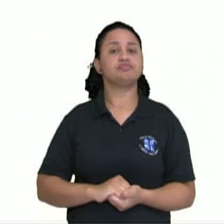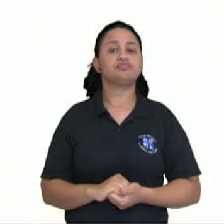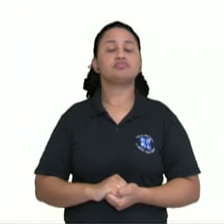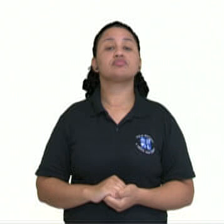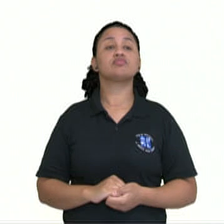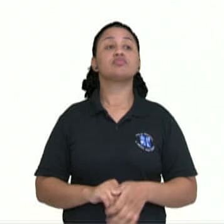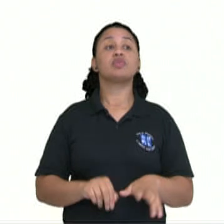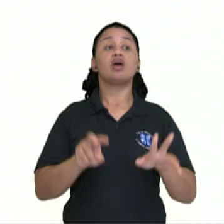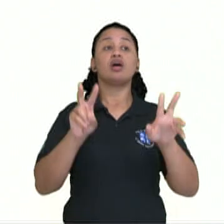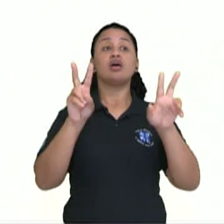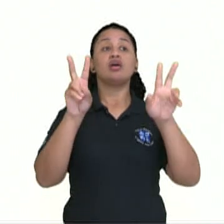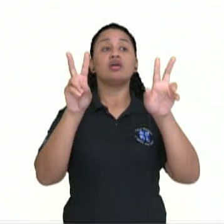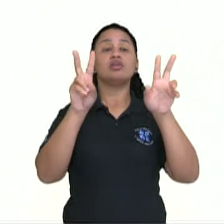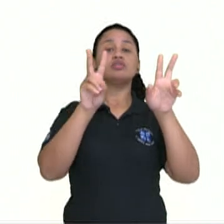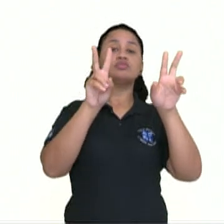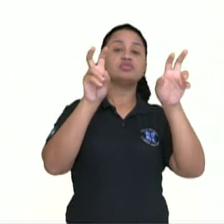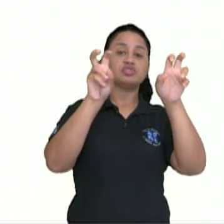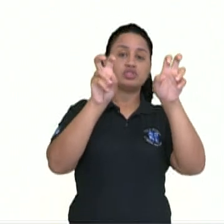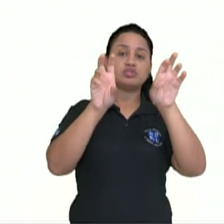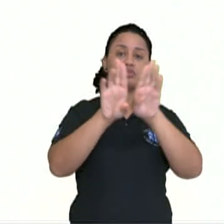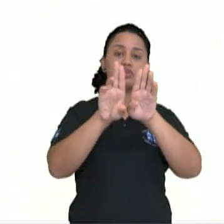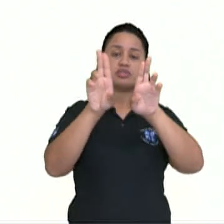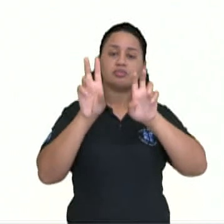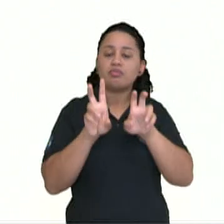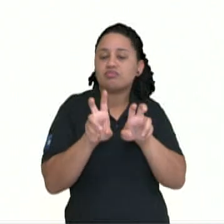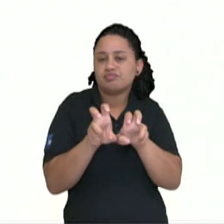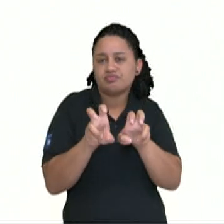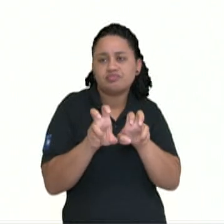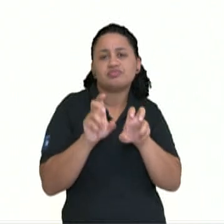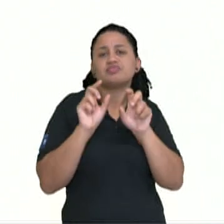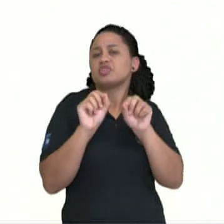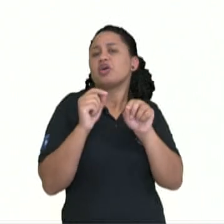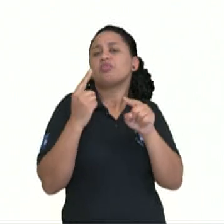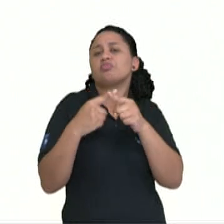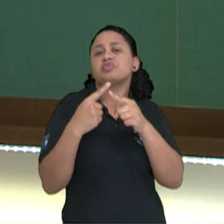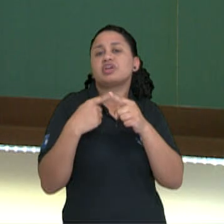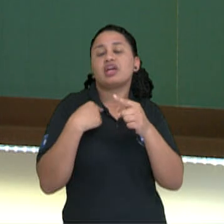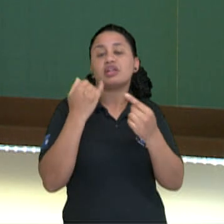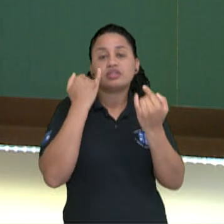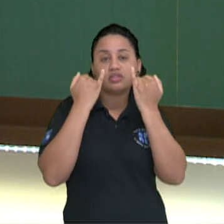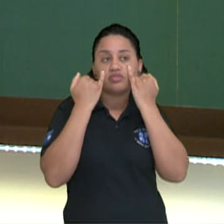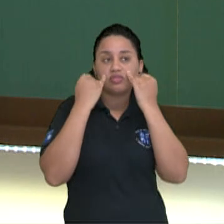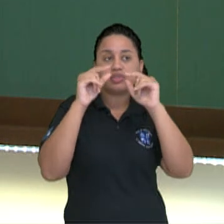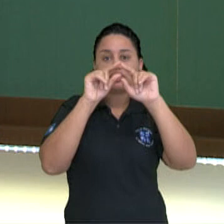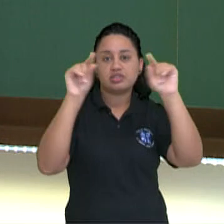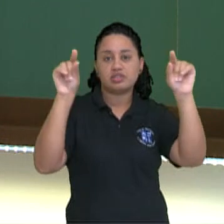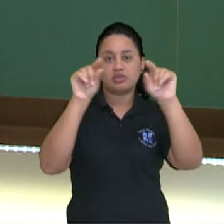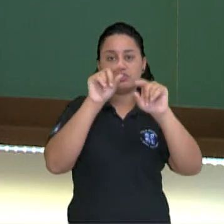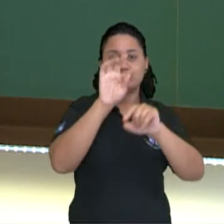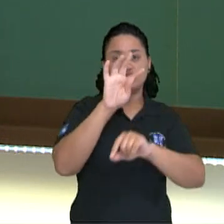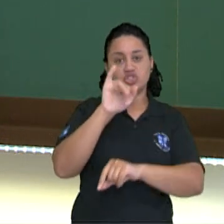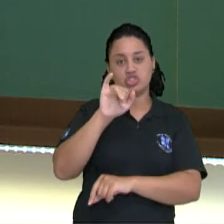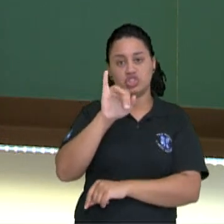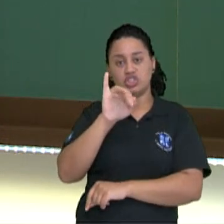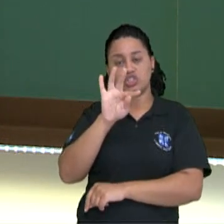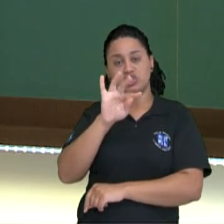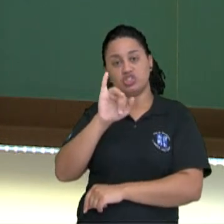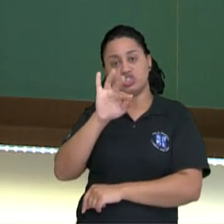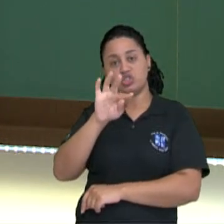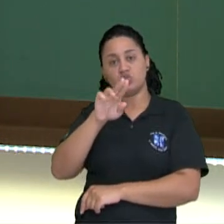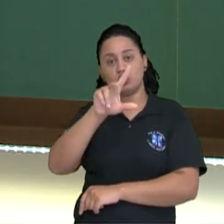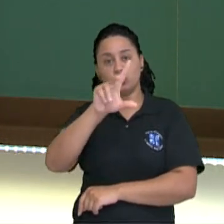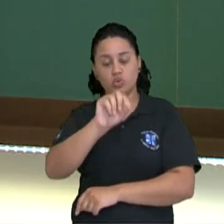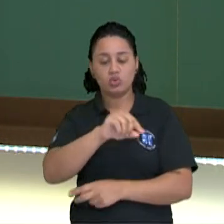Título e tema. Por que a gente colocou aqui para você essa informação, título e tema? Porque isso é muito